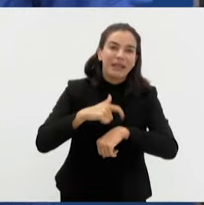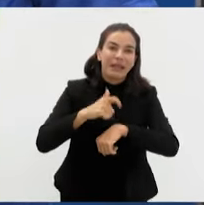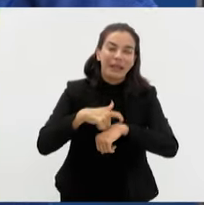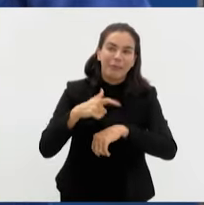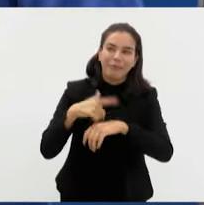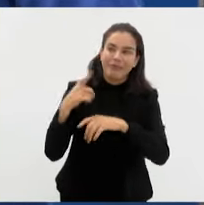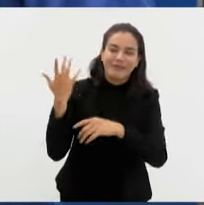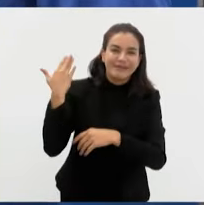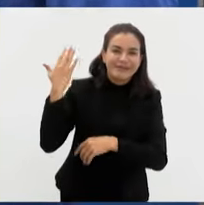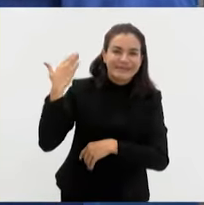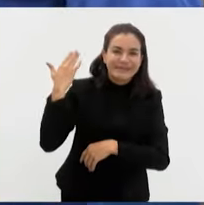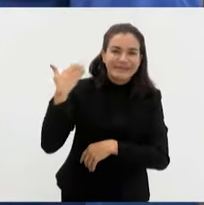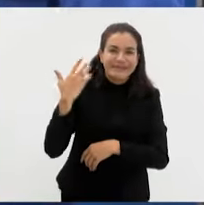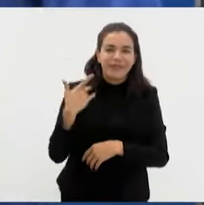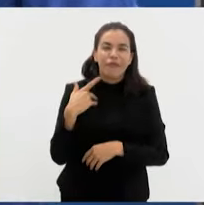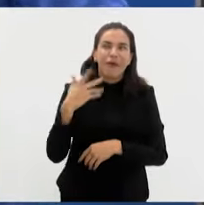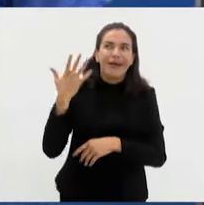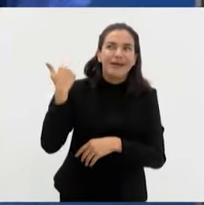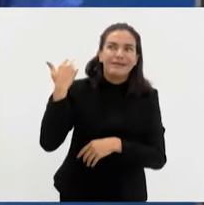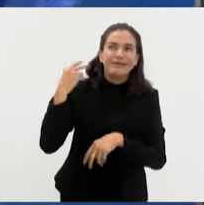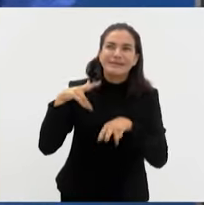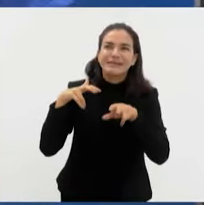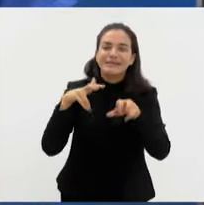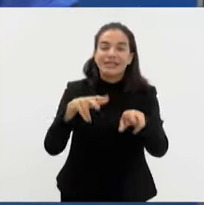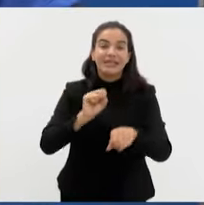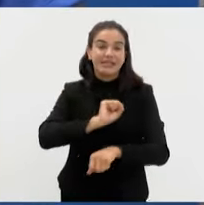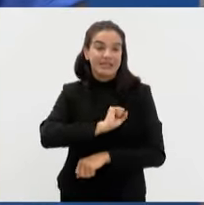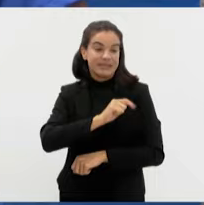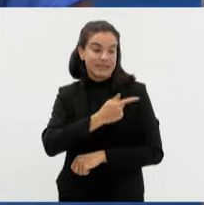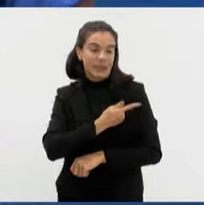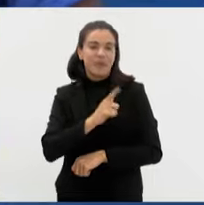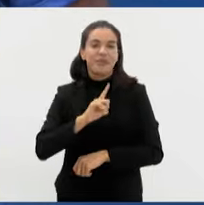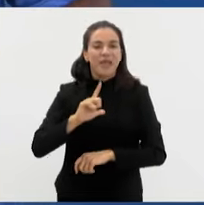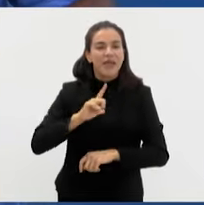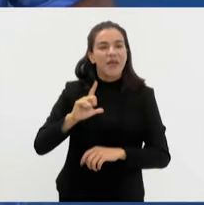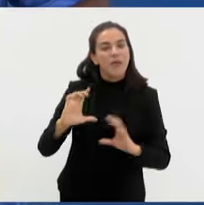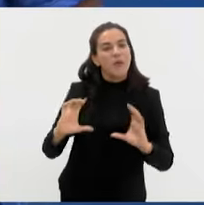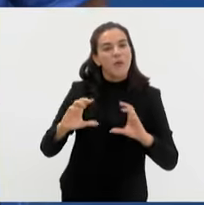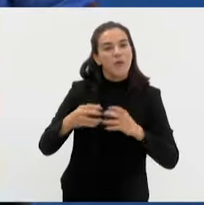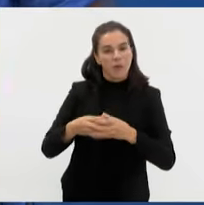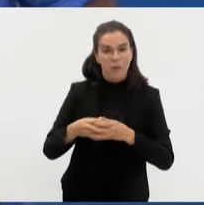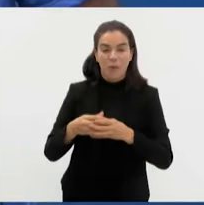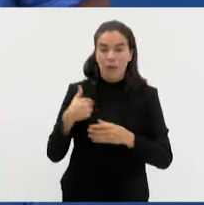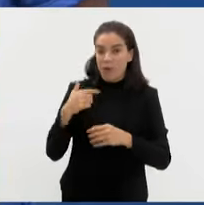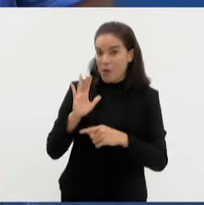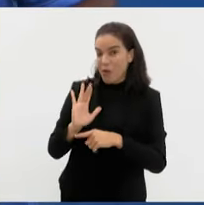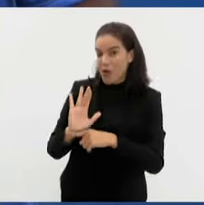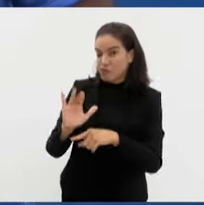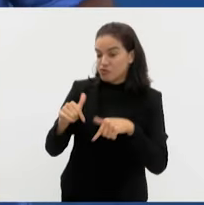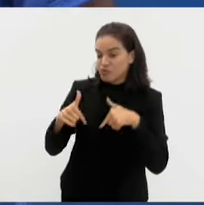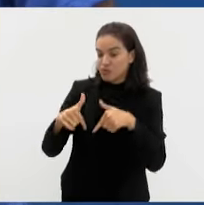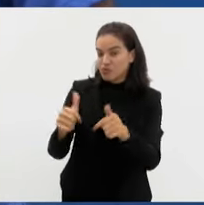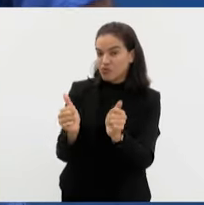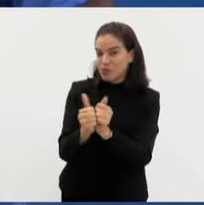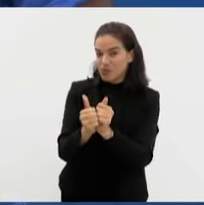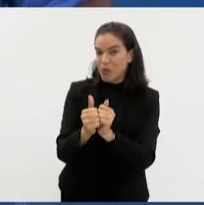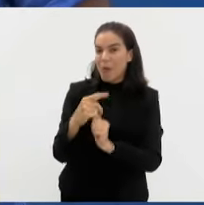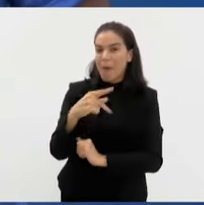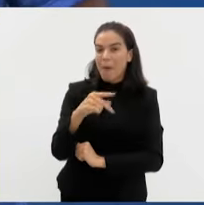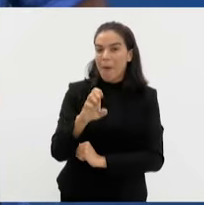física até foi uma corrida que eu fiz, assim, lá em São Gonçalo. A gente tem um grupo que eu colaboro, atuo junto lá do Pé de